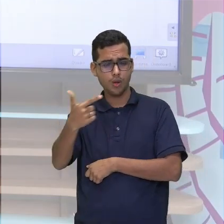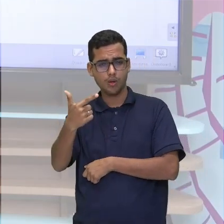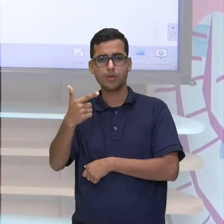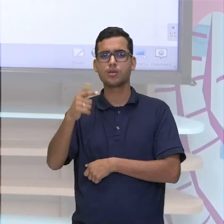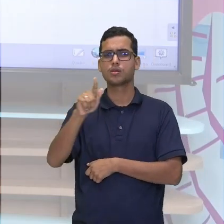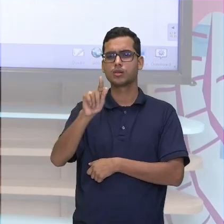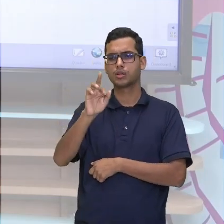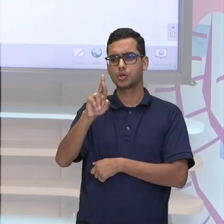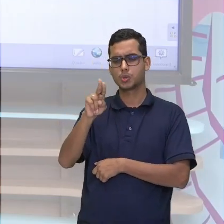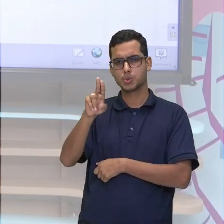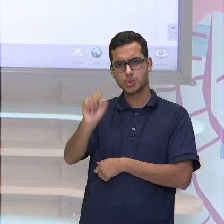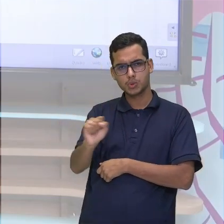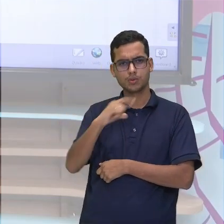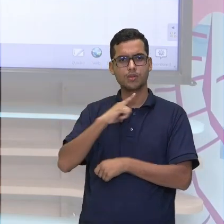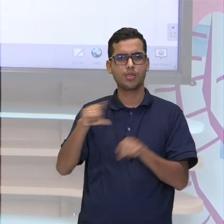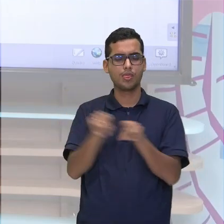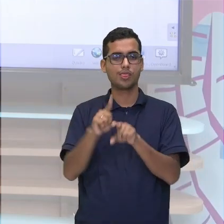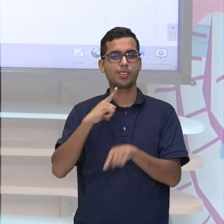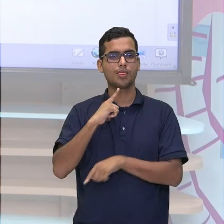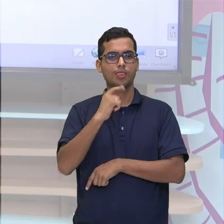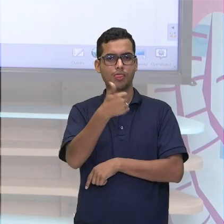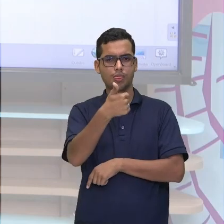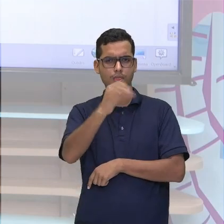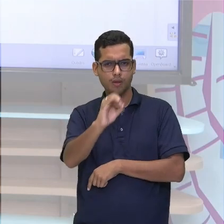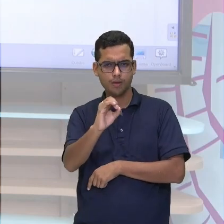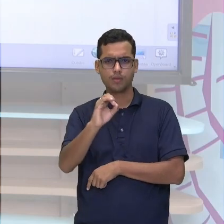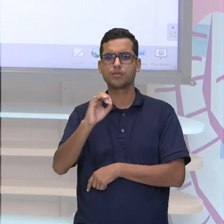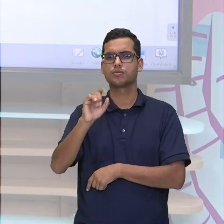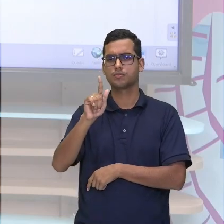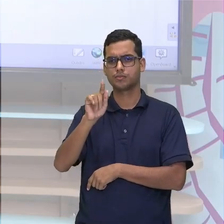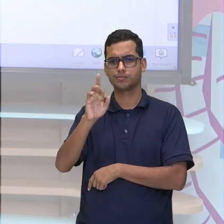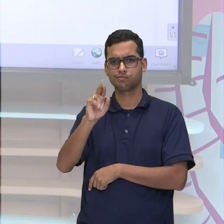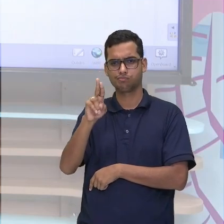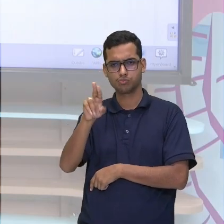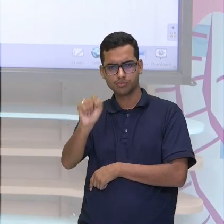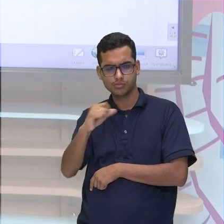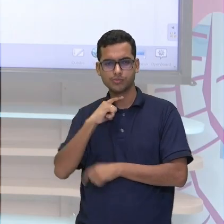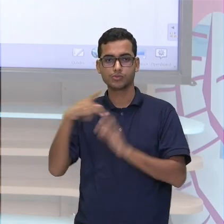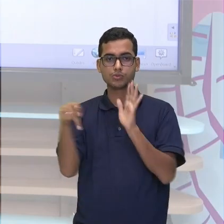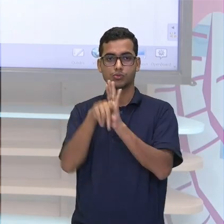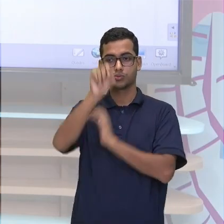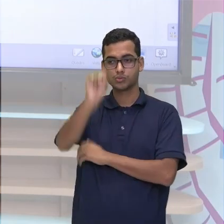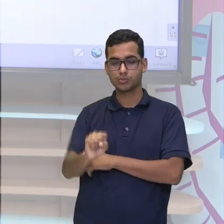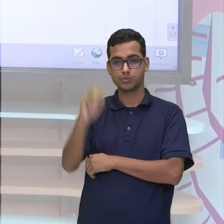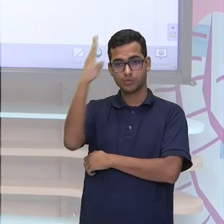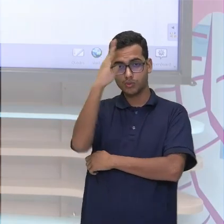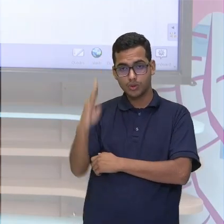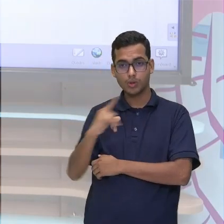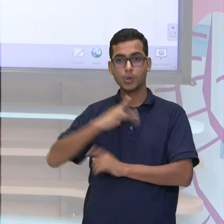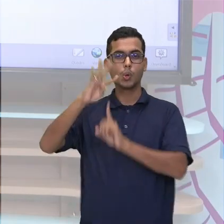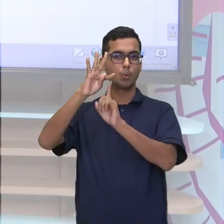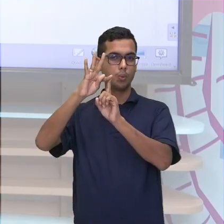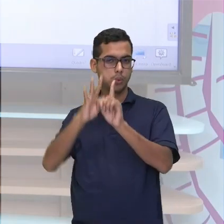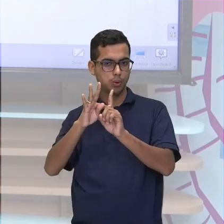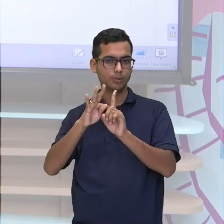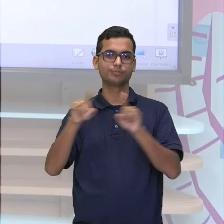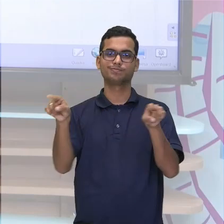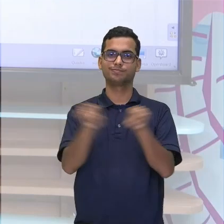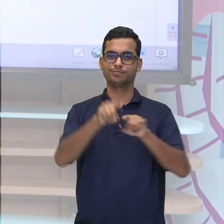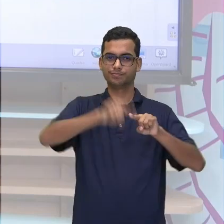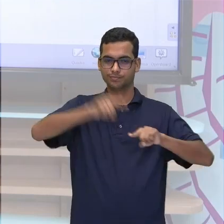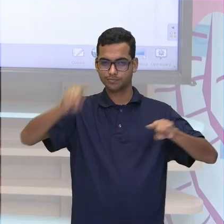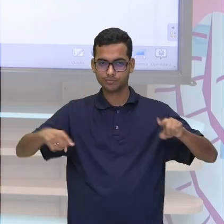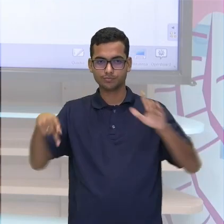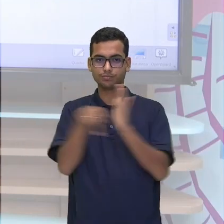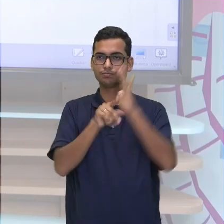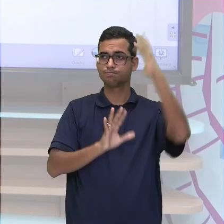até menos, né? Ali na região mais ao sul do Brasil, a gente tem ali essas temperaturas bem mais baixas. Então, é essa variação